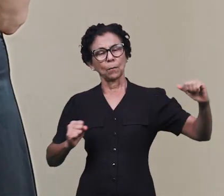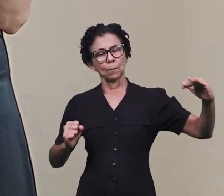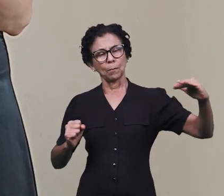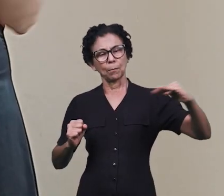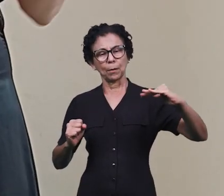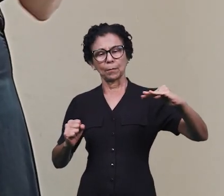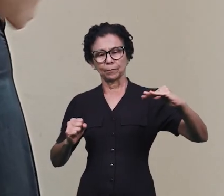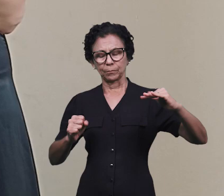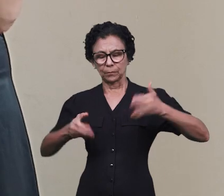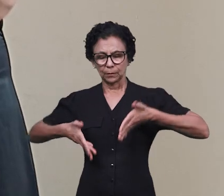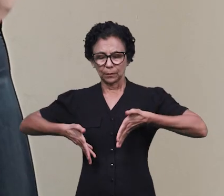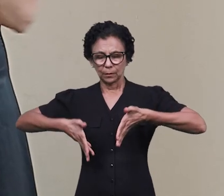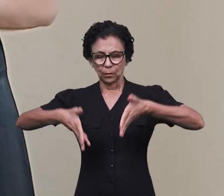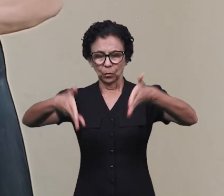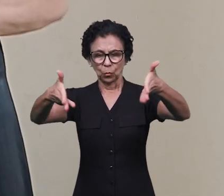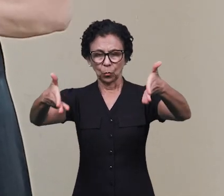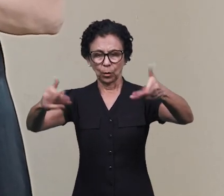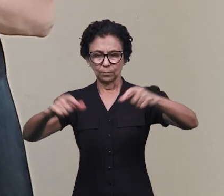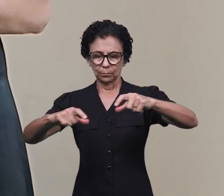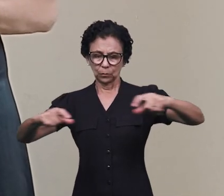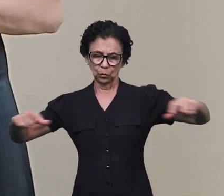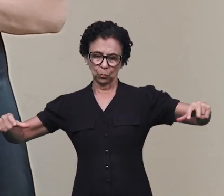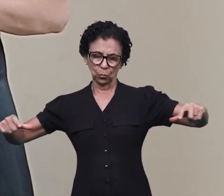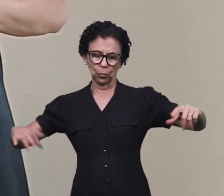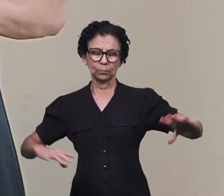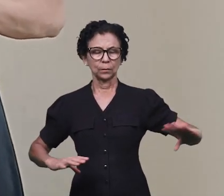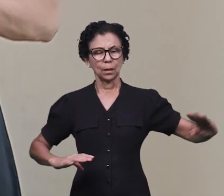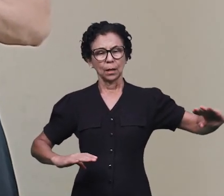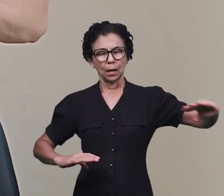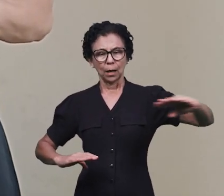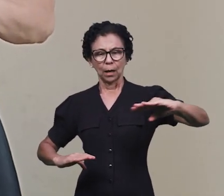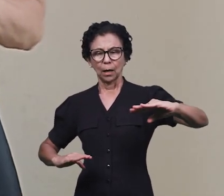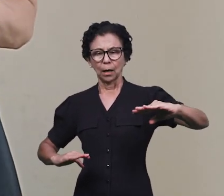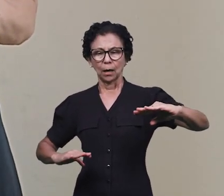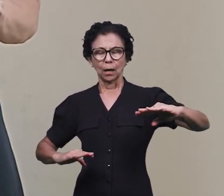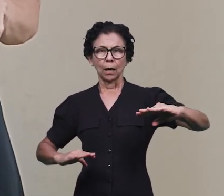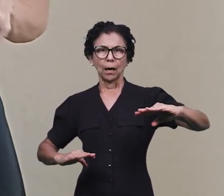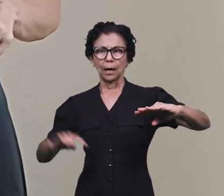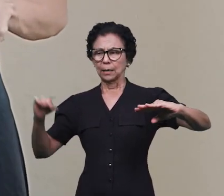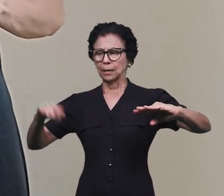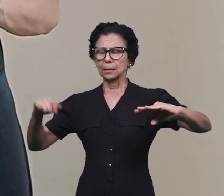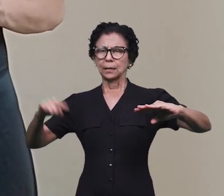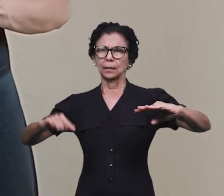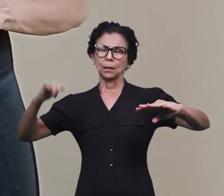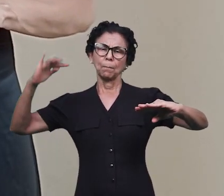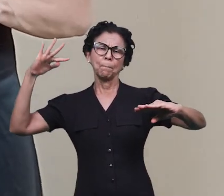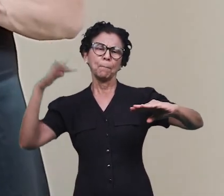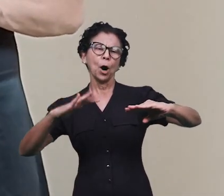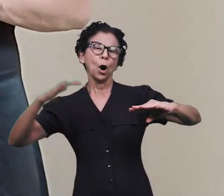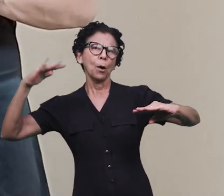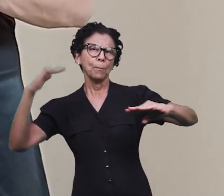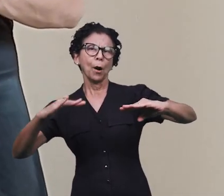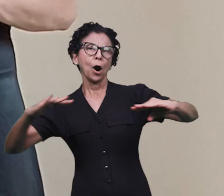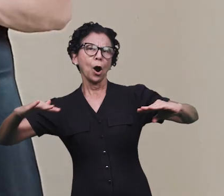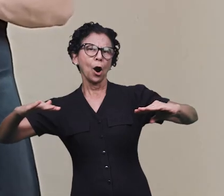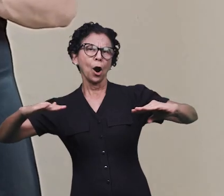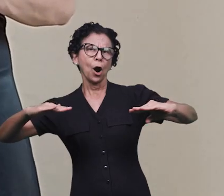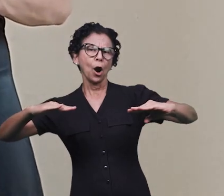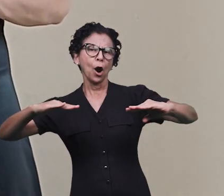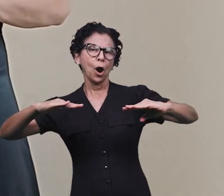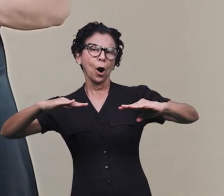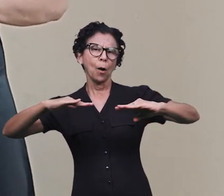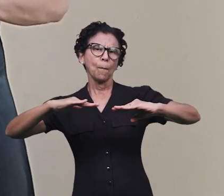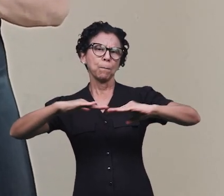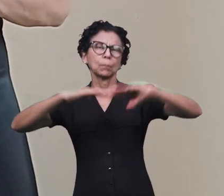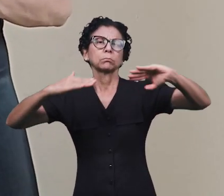não parou. Pum, bateram o carro. Como que eu vou testemunhar desse acidente? Eu vou falar daquilo